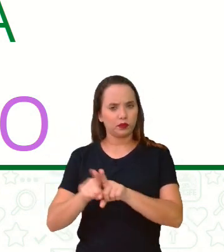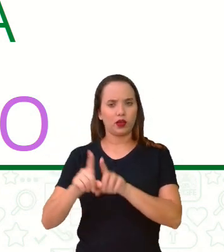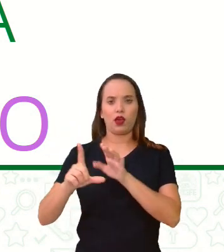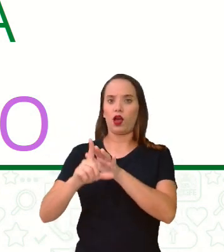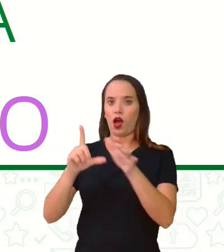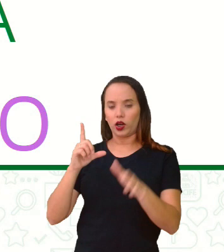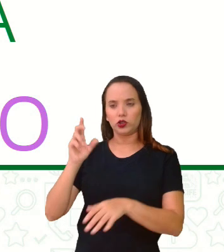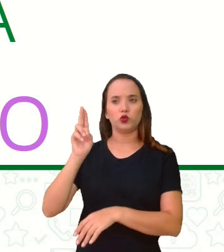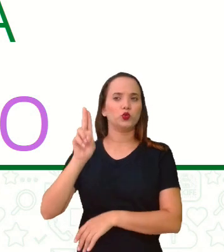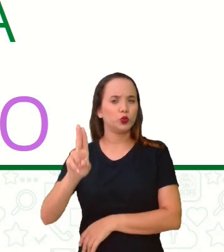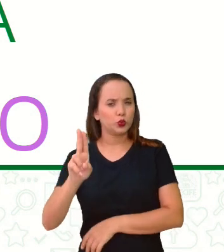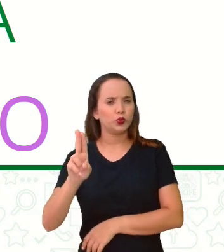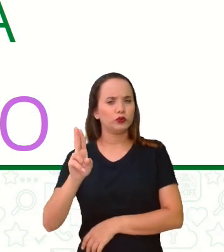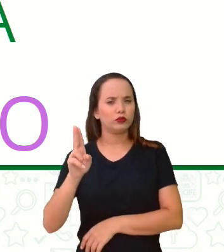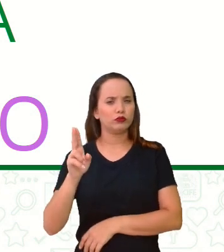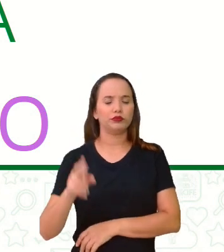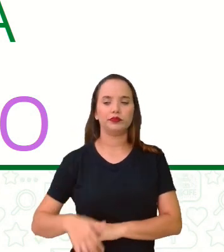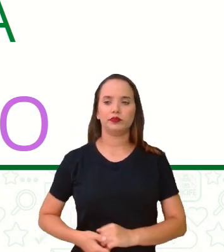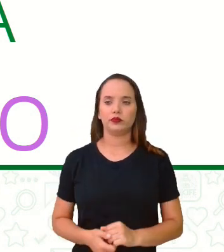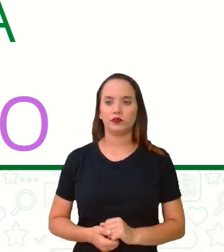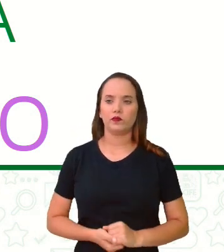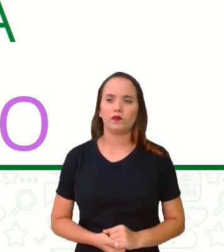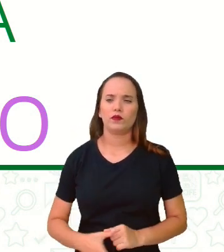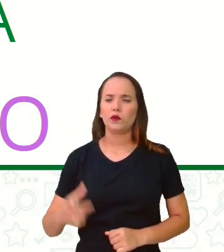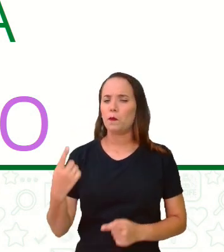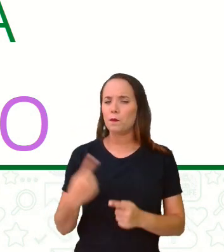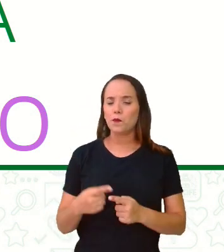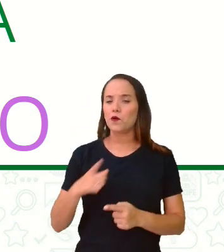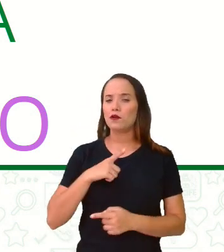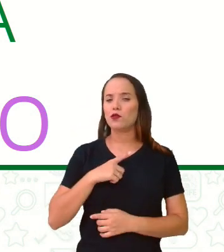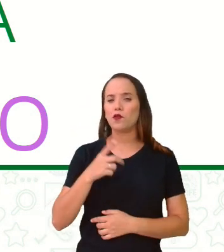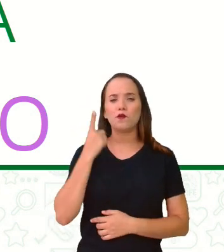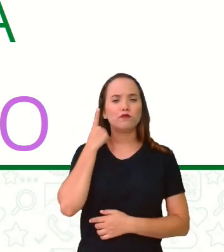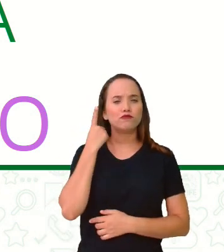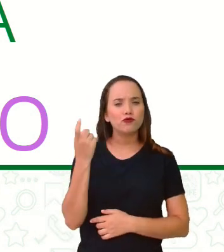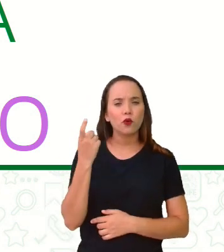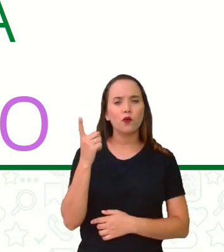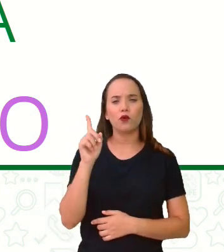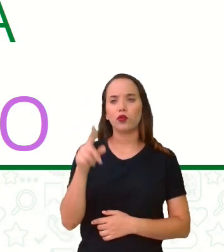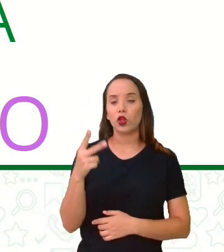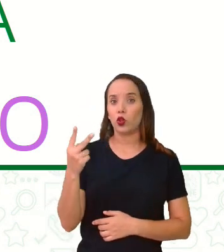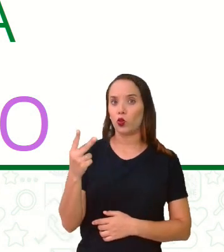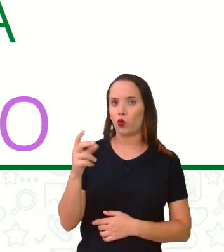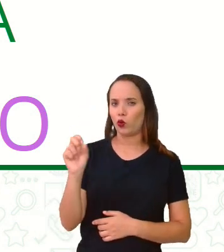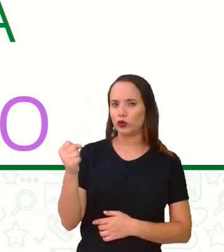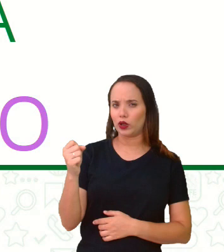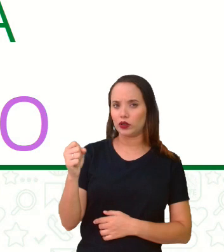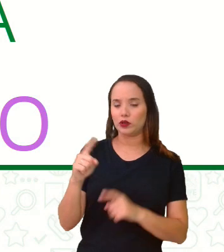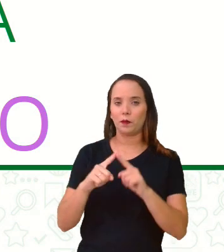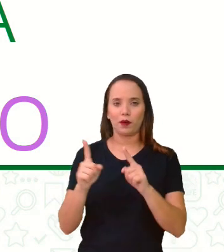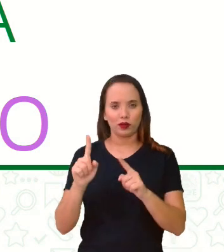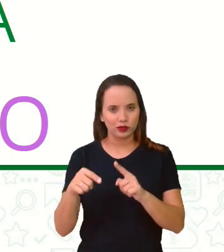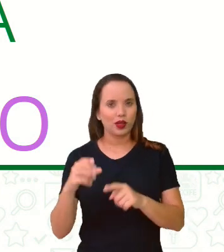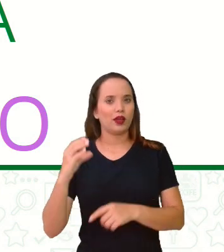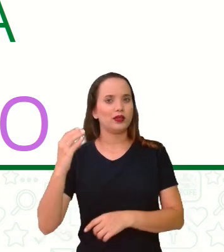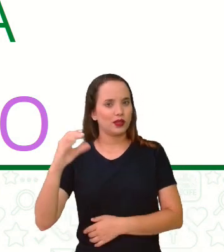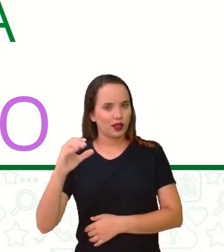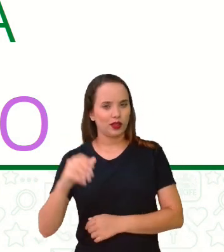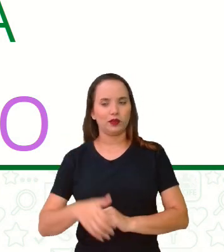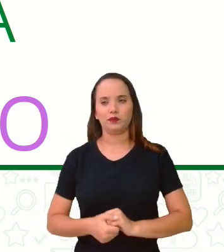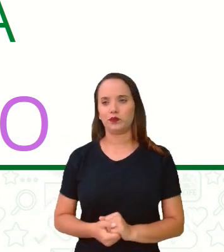Desculpa. Tem um som, como se fosse dois S por ali, mas não é não. Vamos C cedilha.